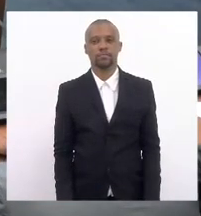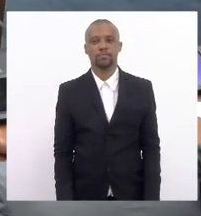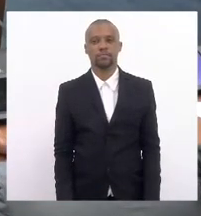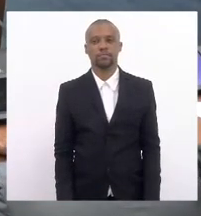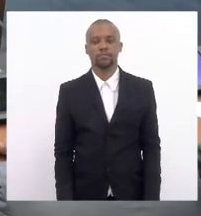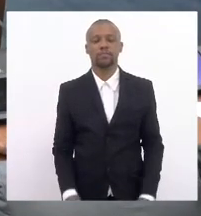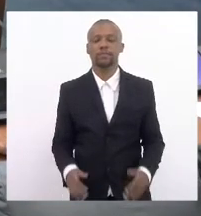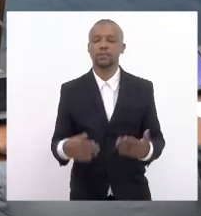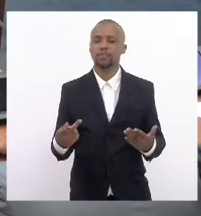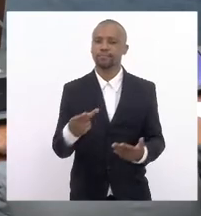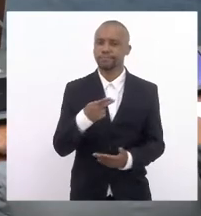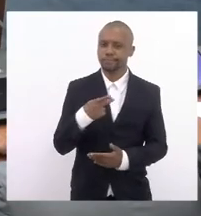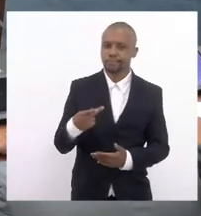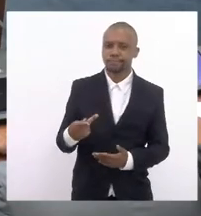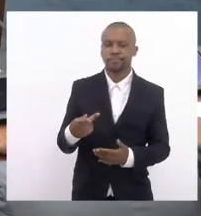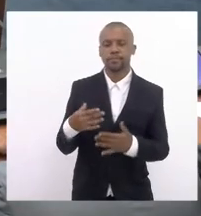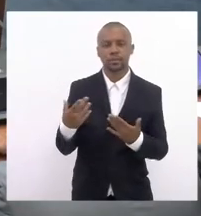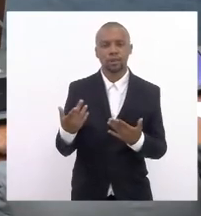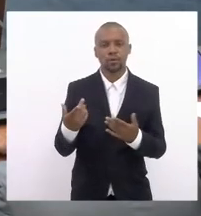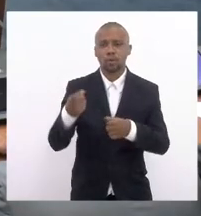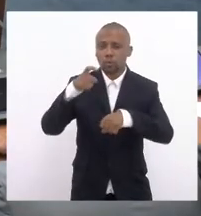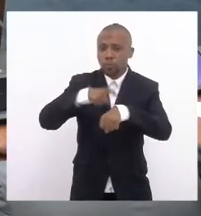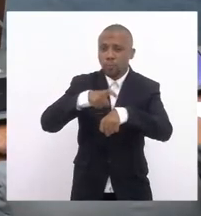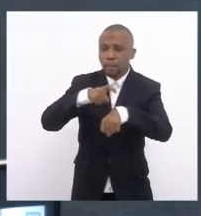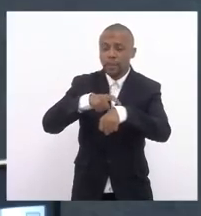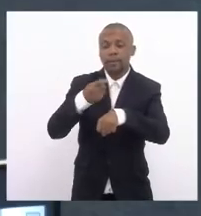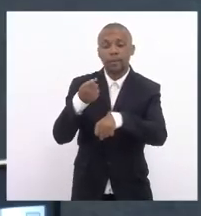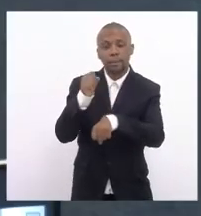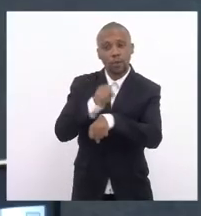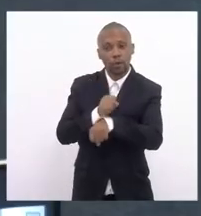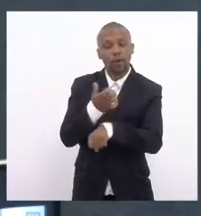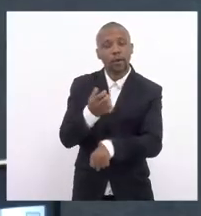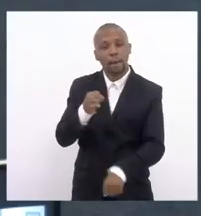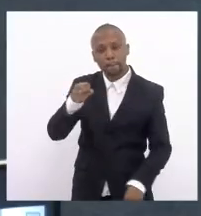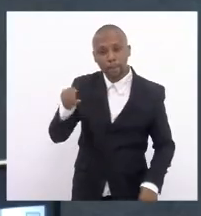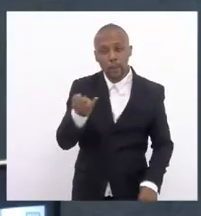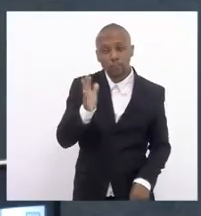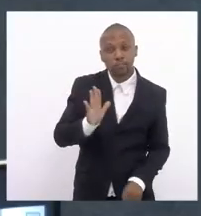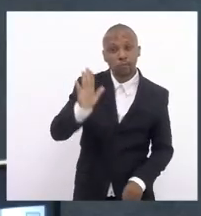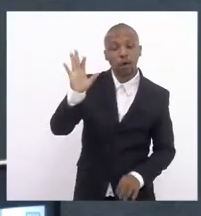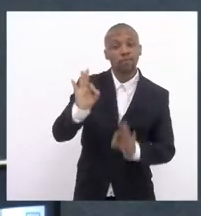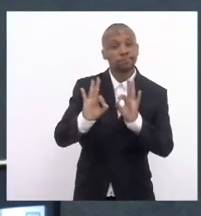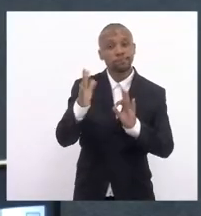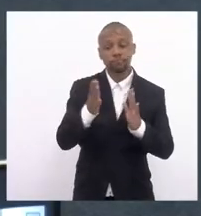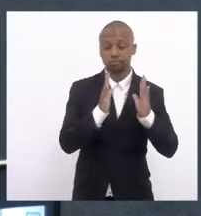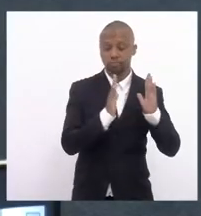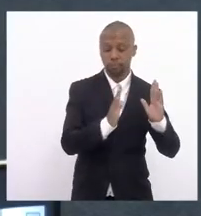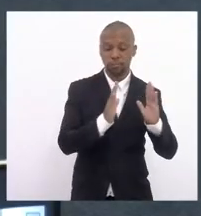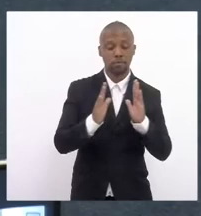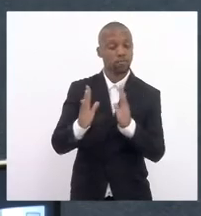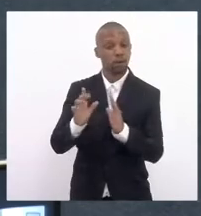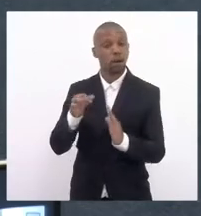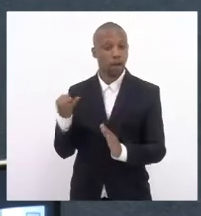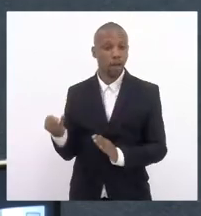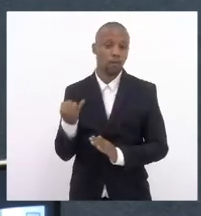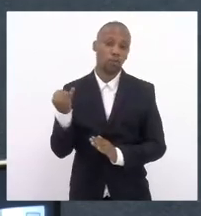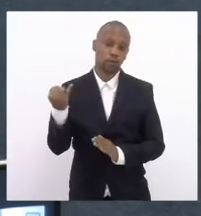Senhor presidente, enquanto deu essa pausa aí, vou trazer aqui uma questão de ordem que eu acho de suma importância,